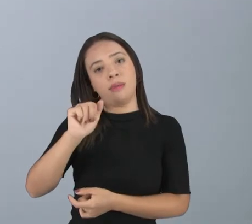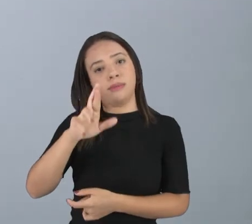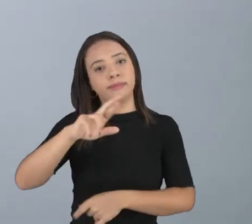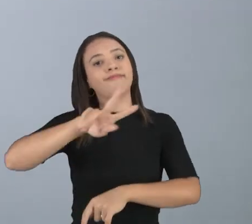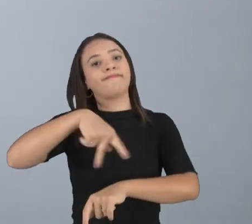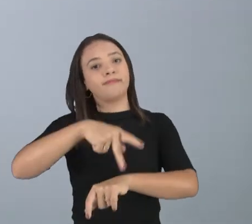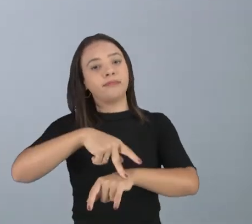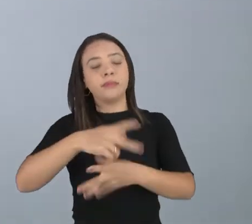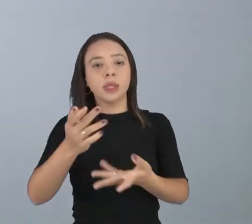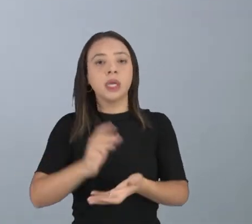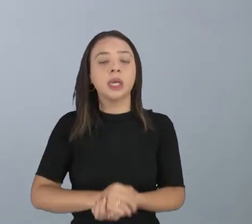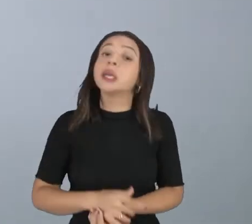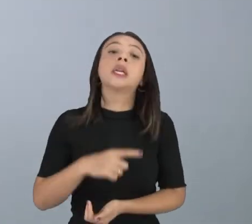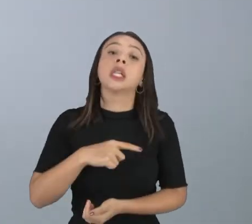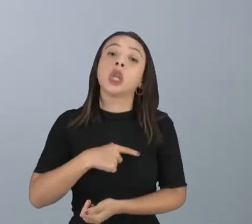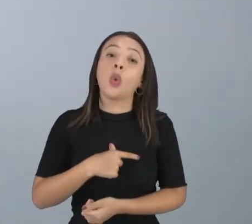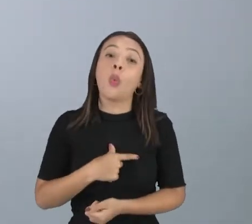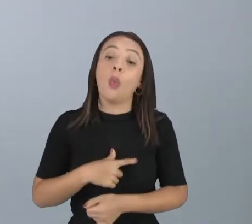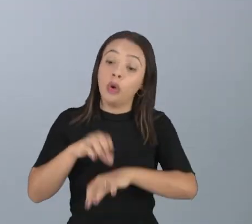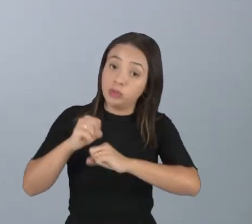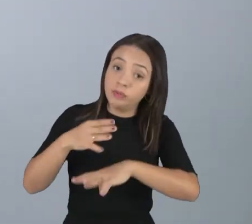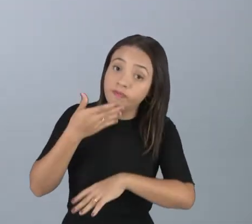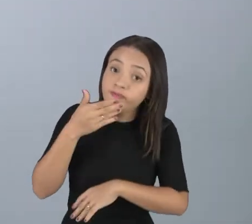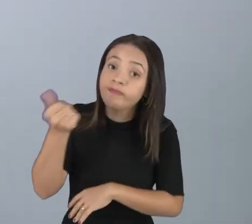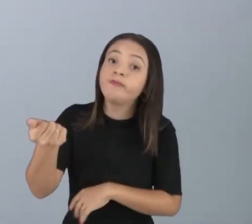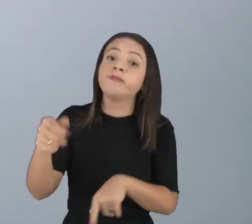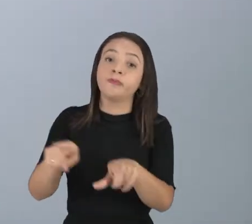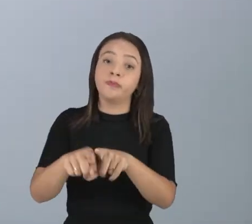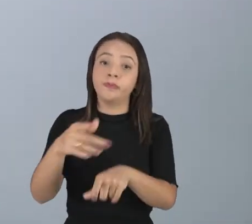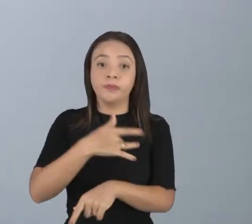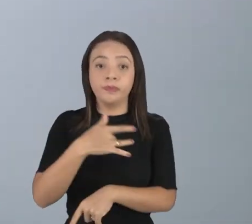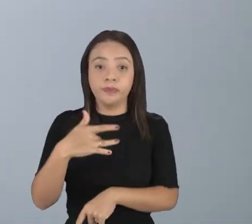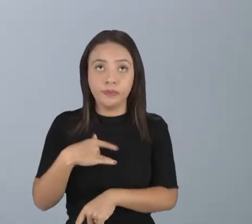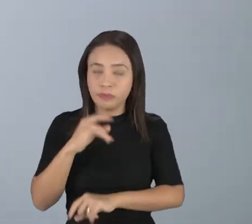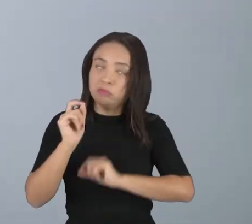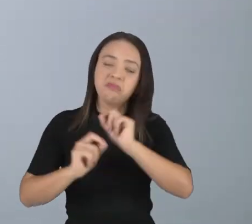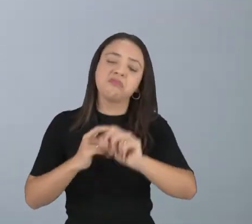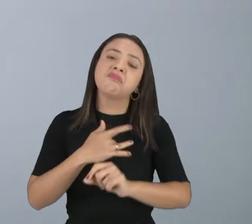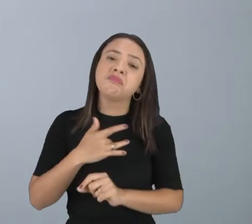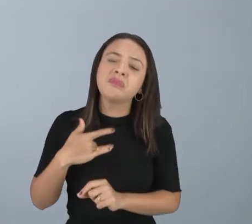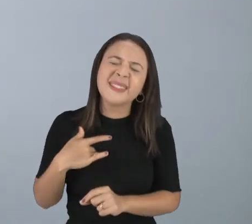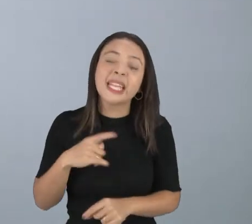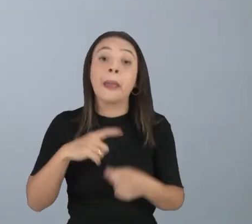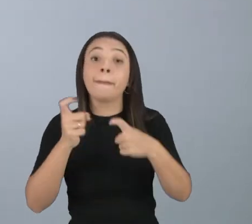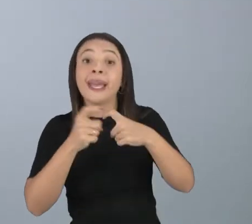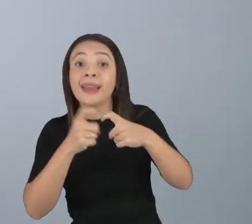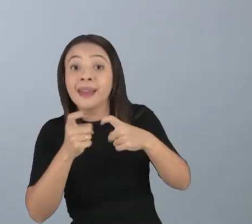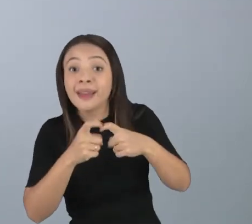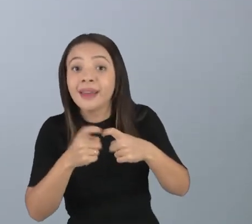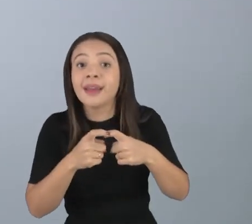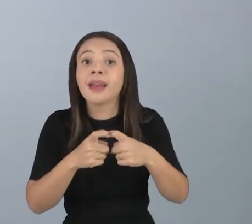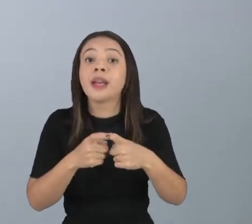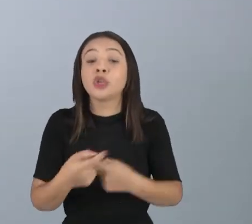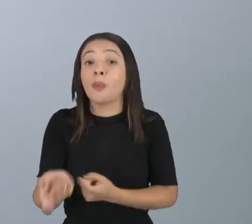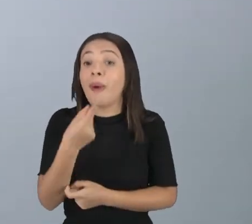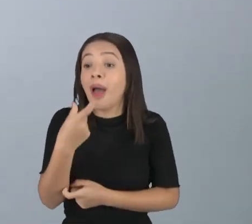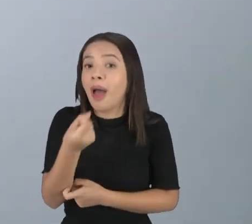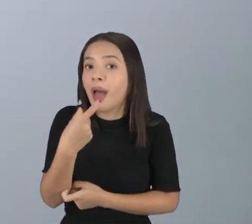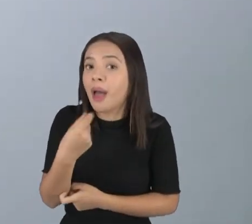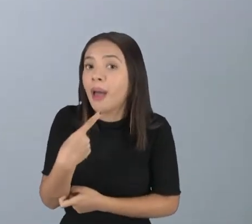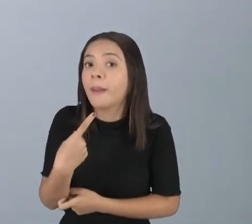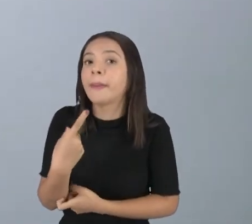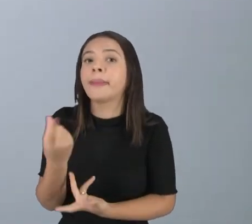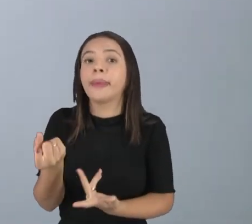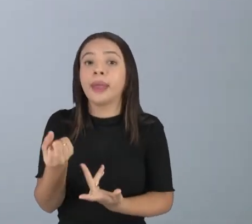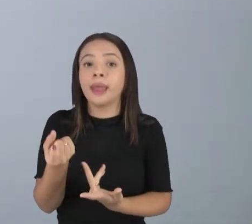bem melhor, de qualidade, saúde, né? O que seria saúde? Médicos, remédios nos